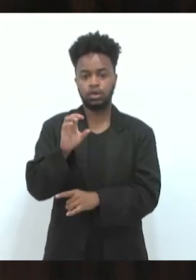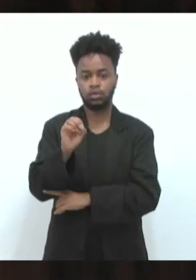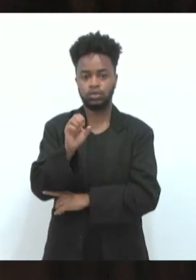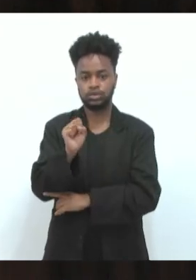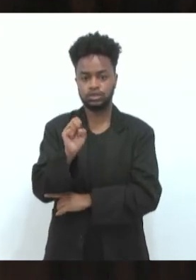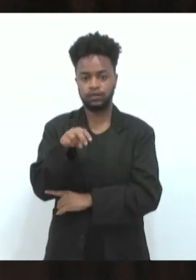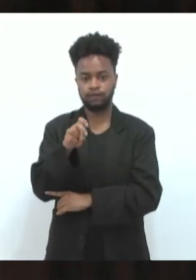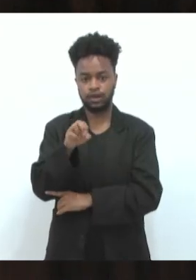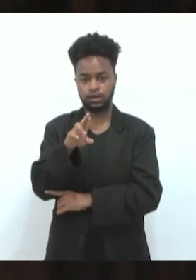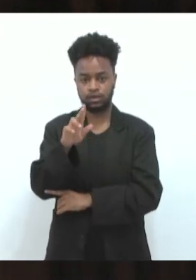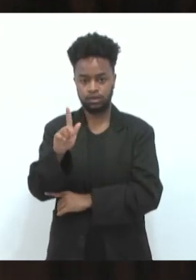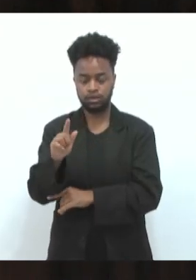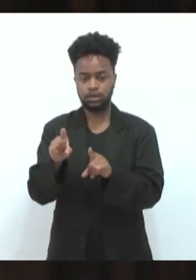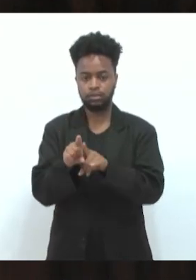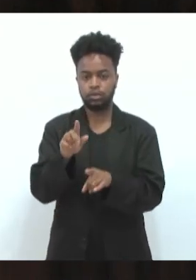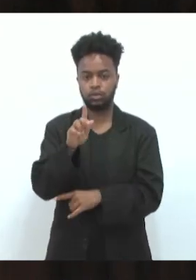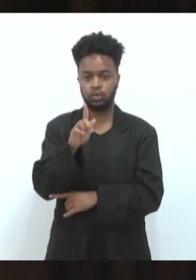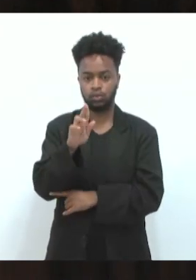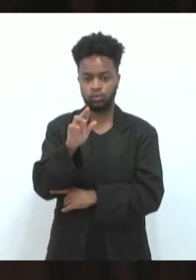Gustavo Schmidt.